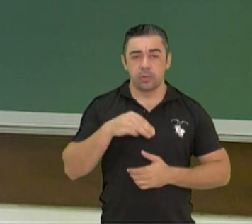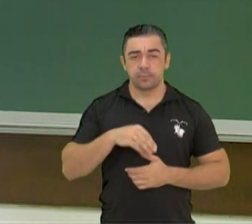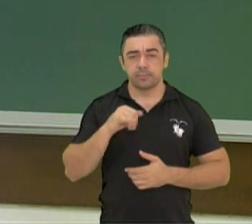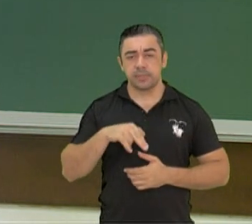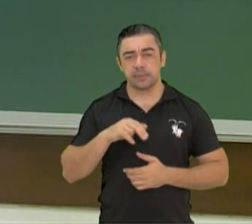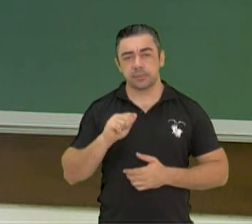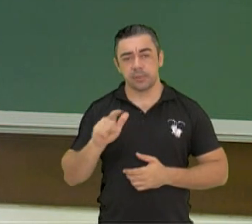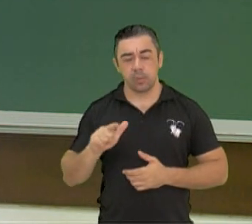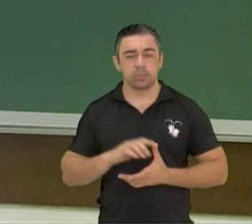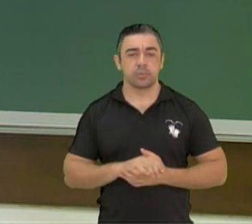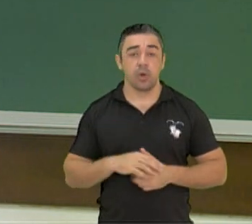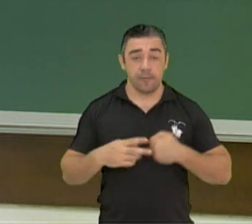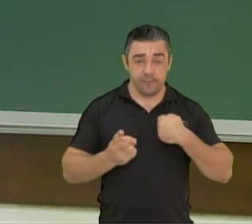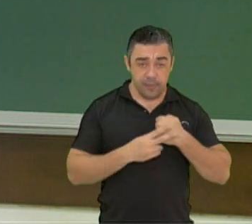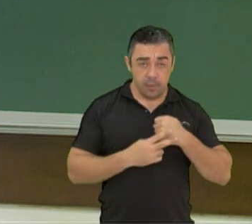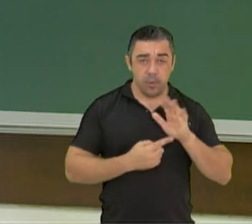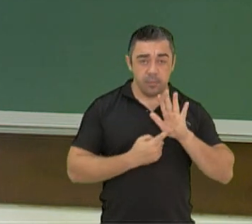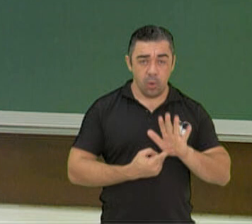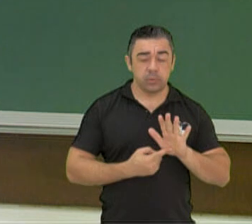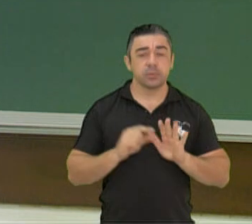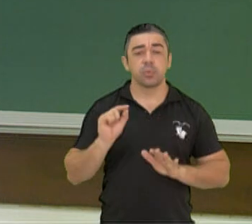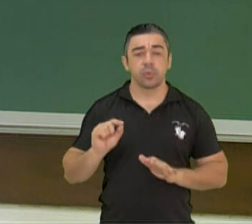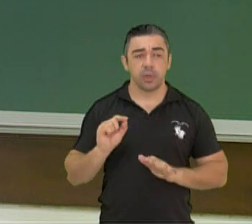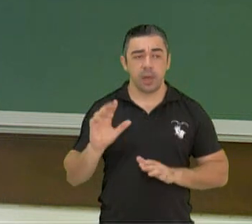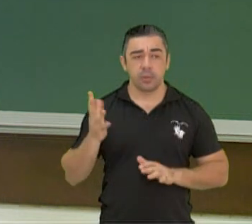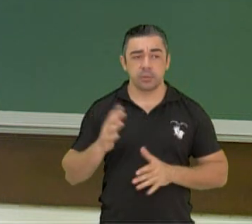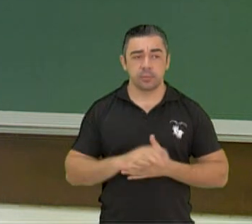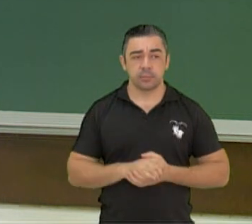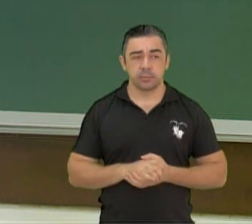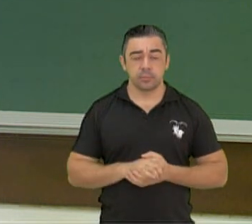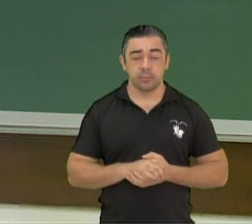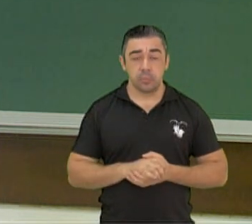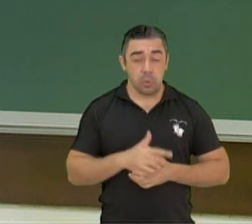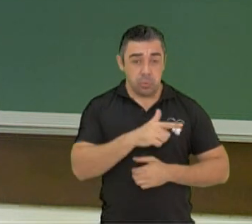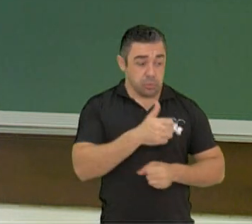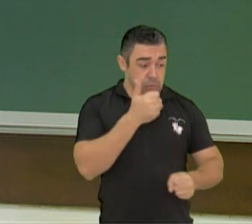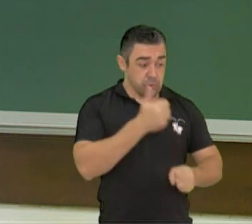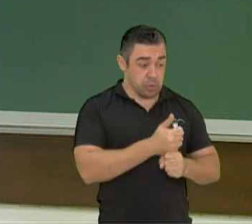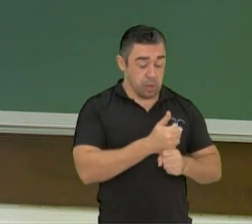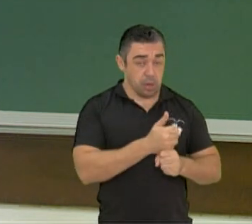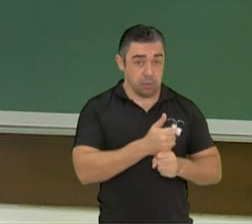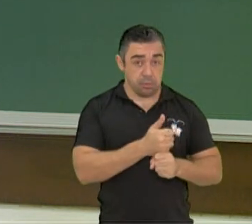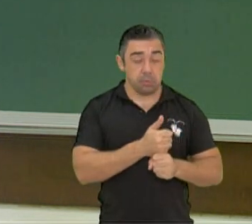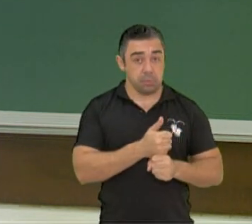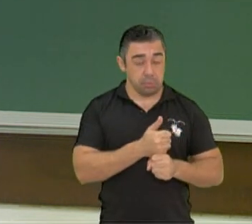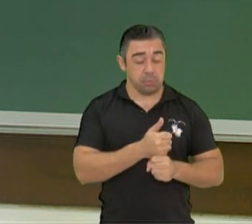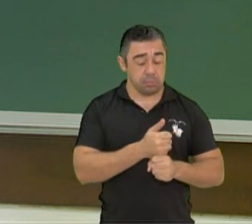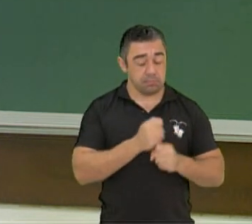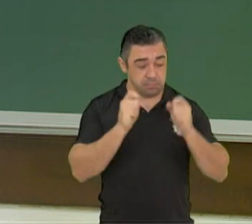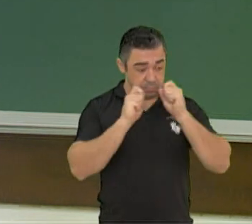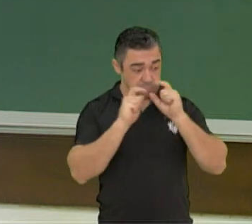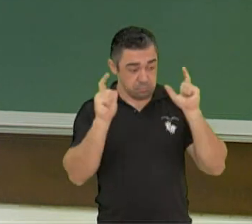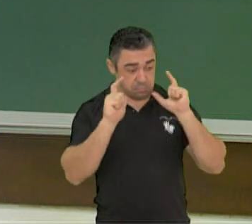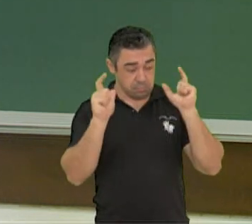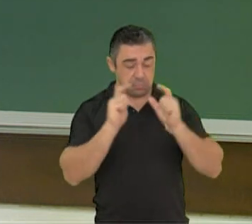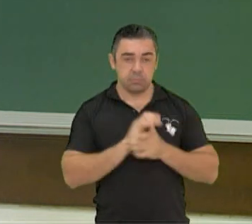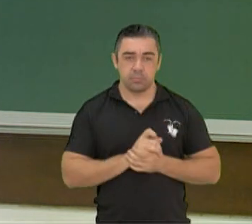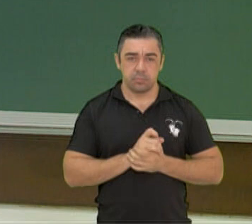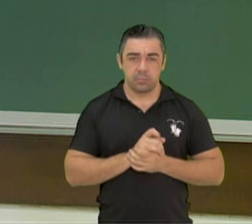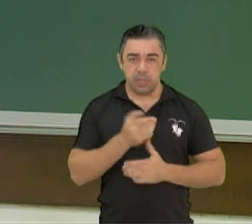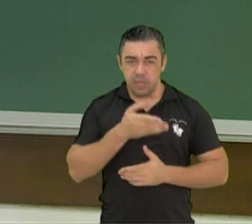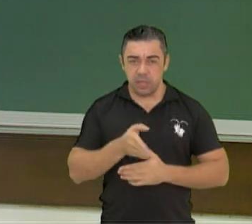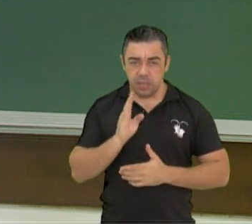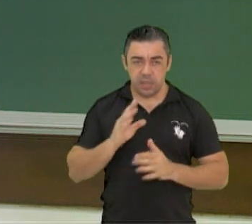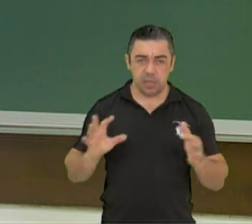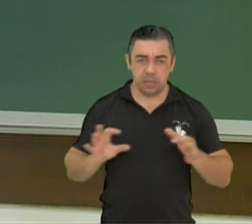Nominal, quando o verbo indica estado, exemplo, o patrão foi atencioso, então o verbo ir igual a